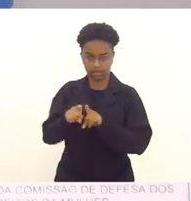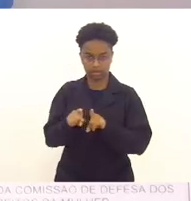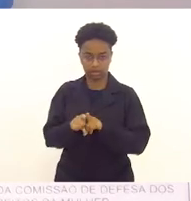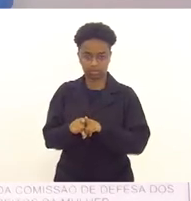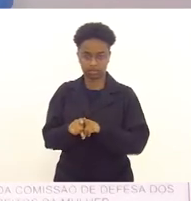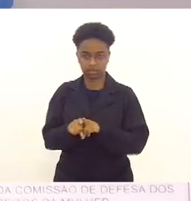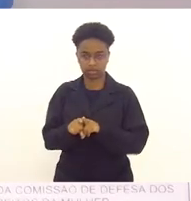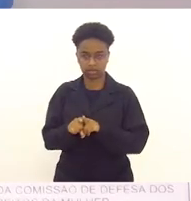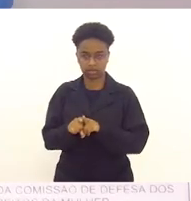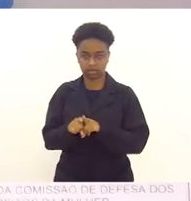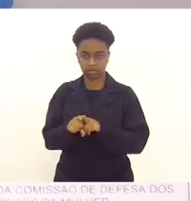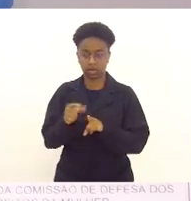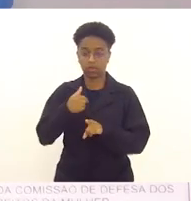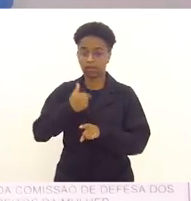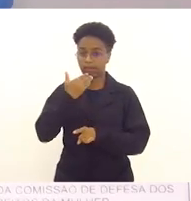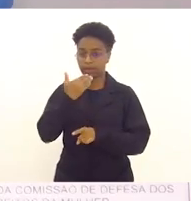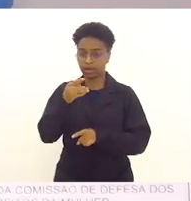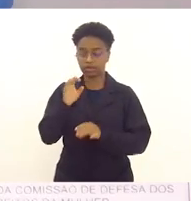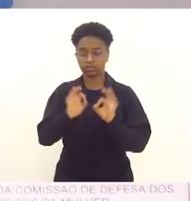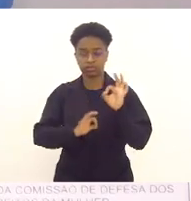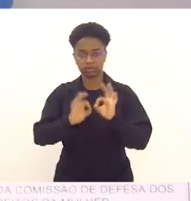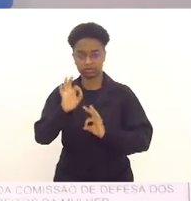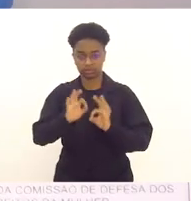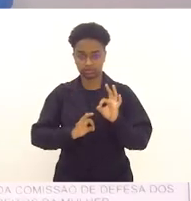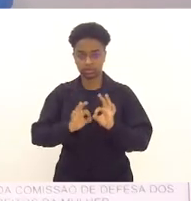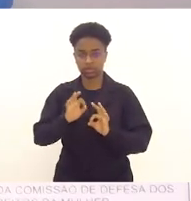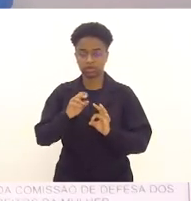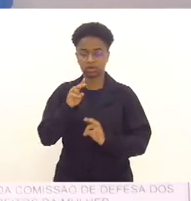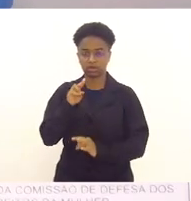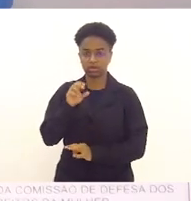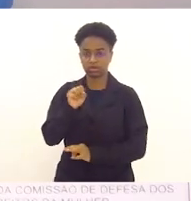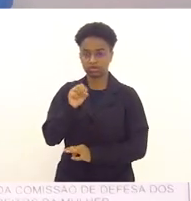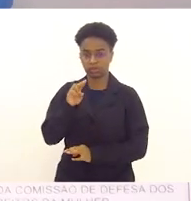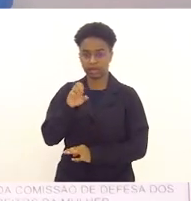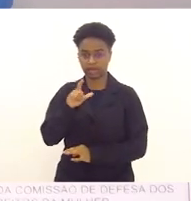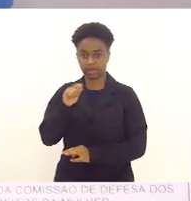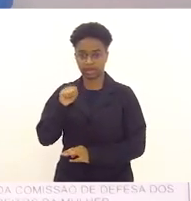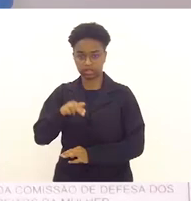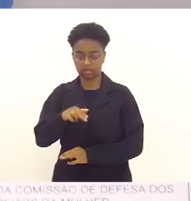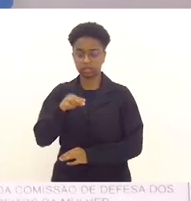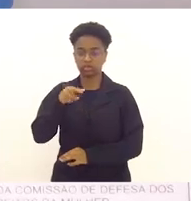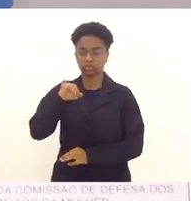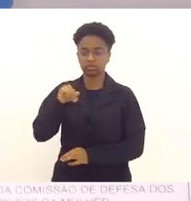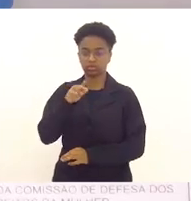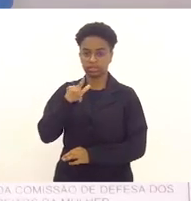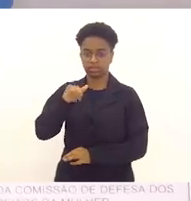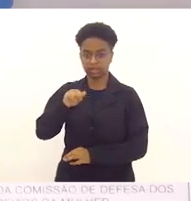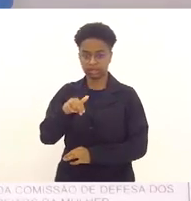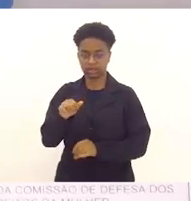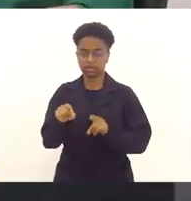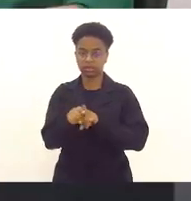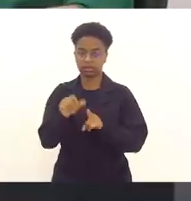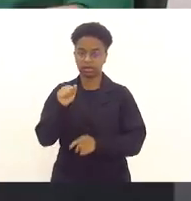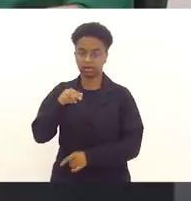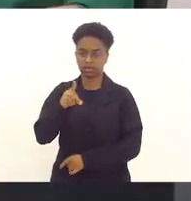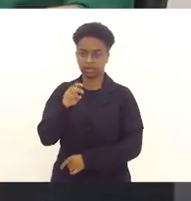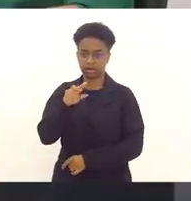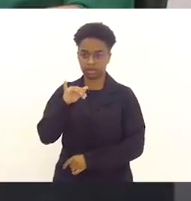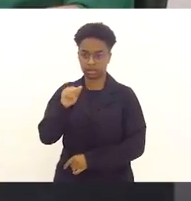e já peço para preparar a Suelen a Juliana e a Andreia bom